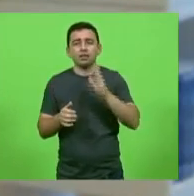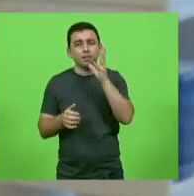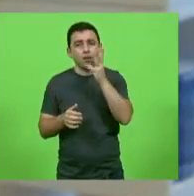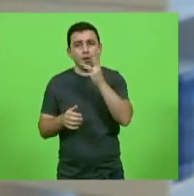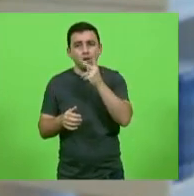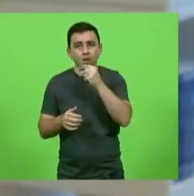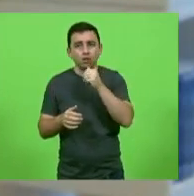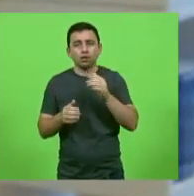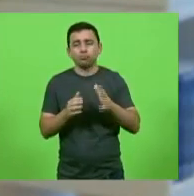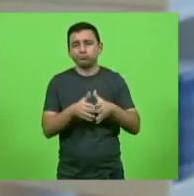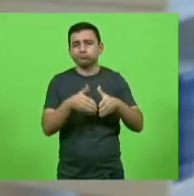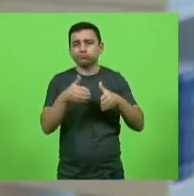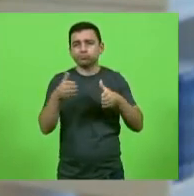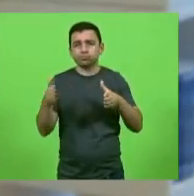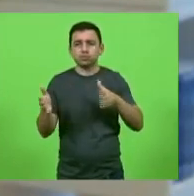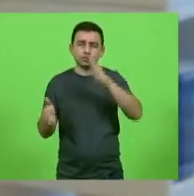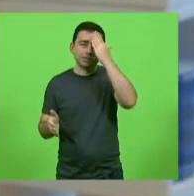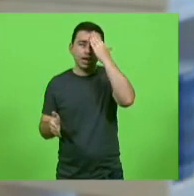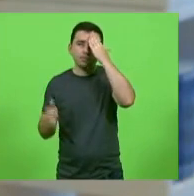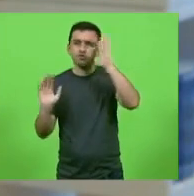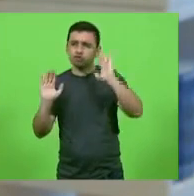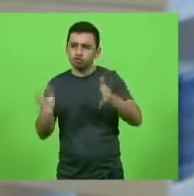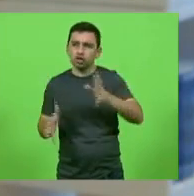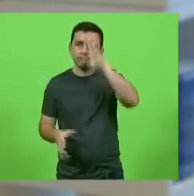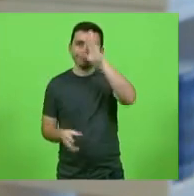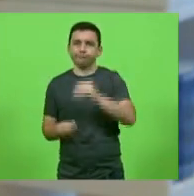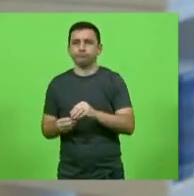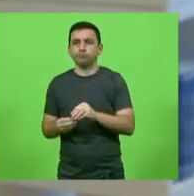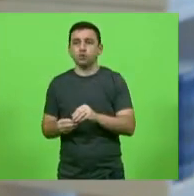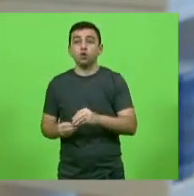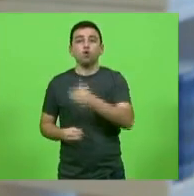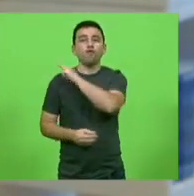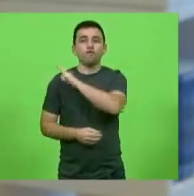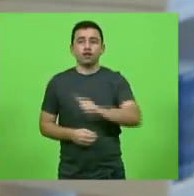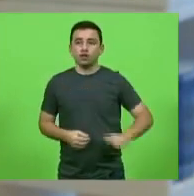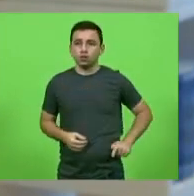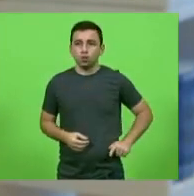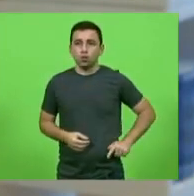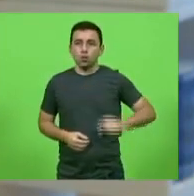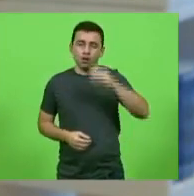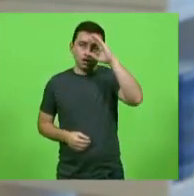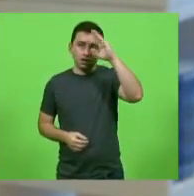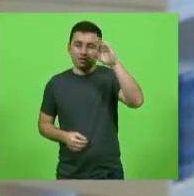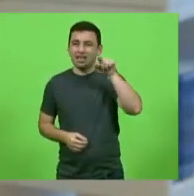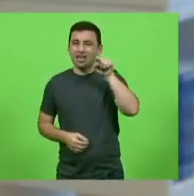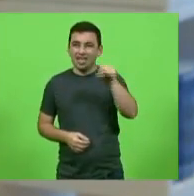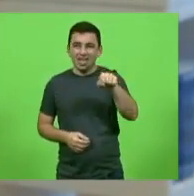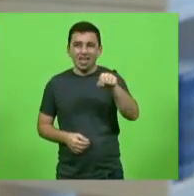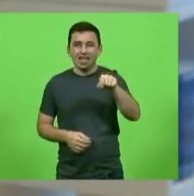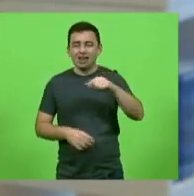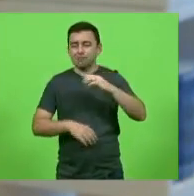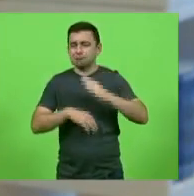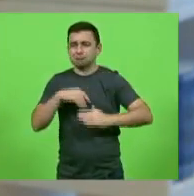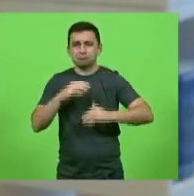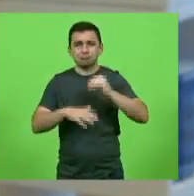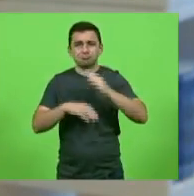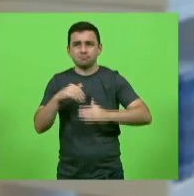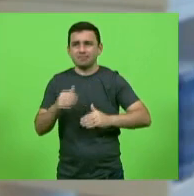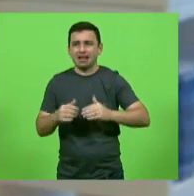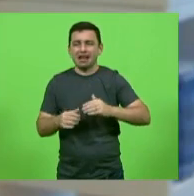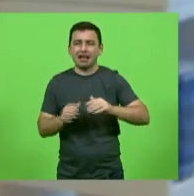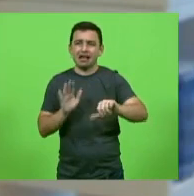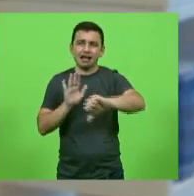já sobressai dos autos, excelências. O governador Carlos Moisés não praticou qualquer crime